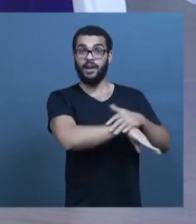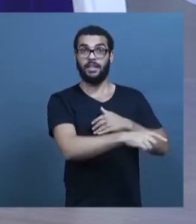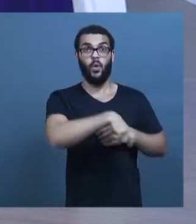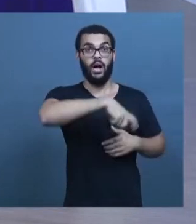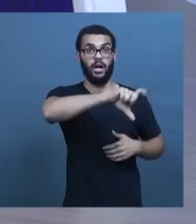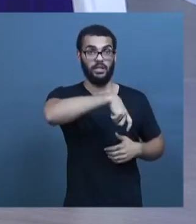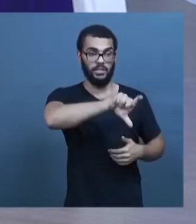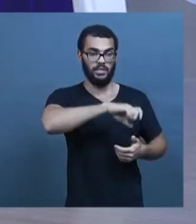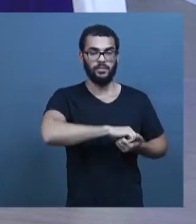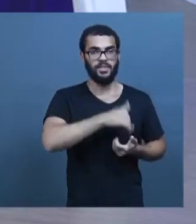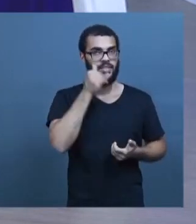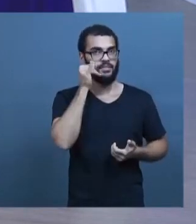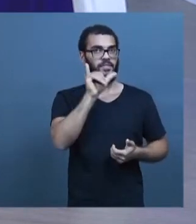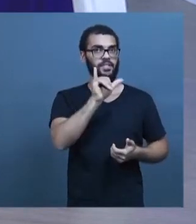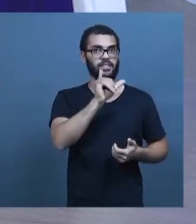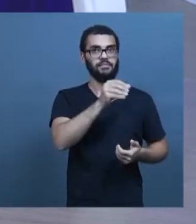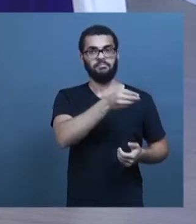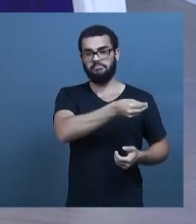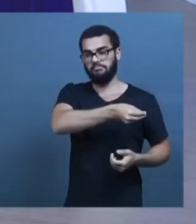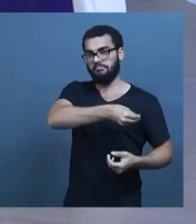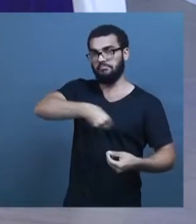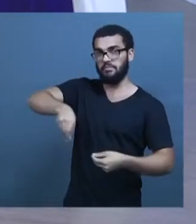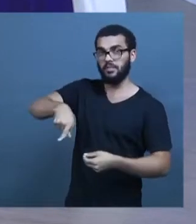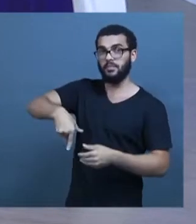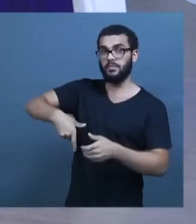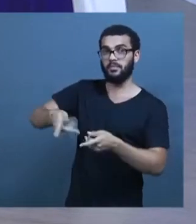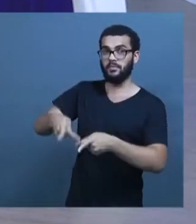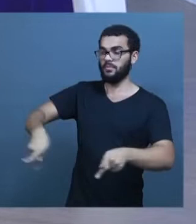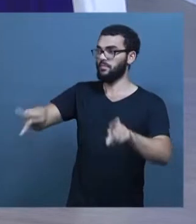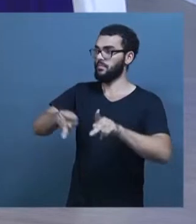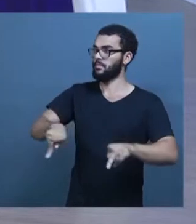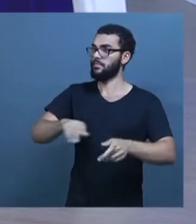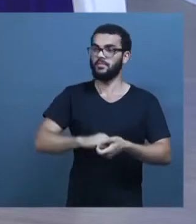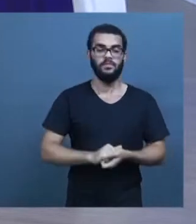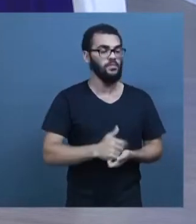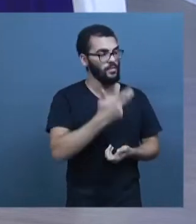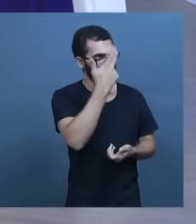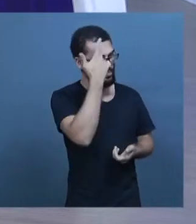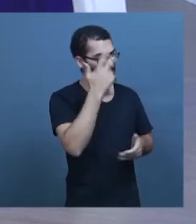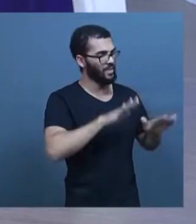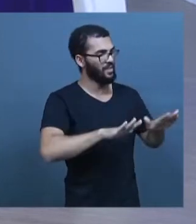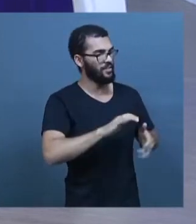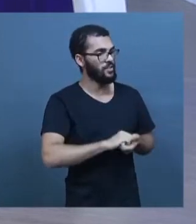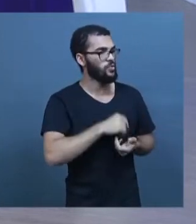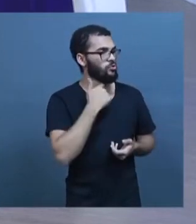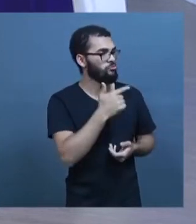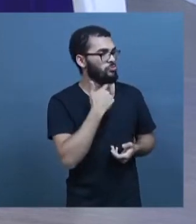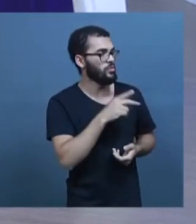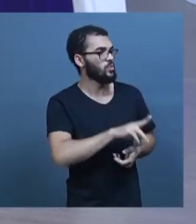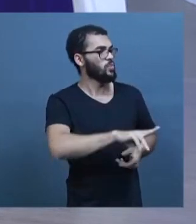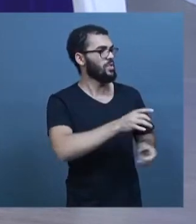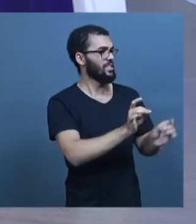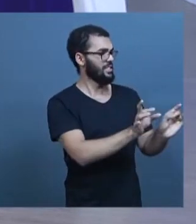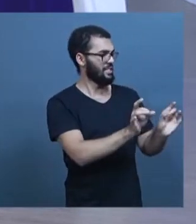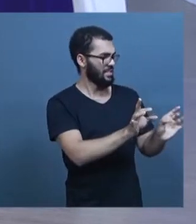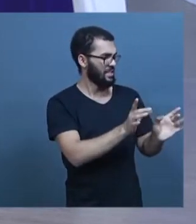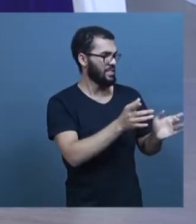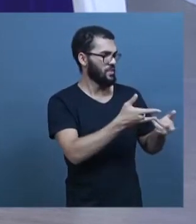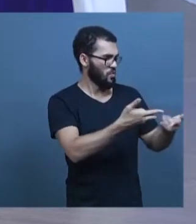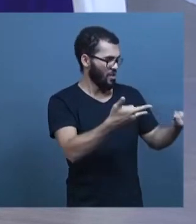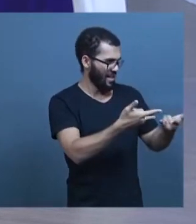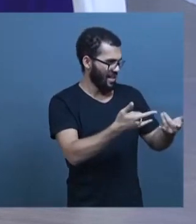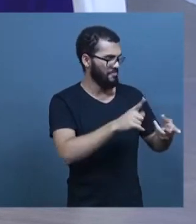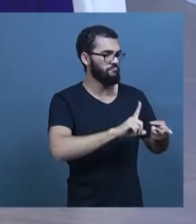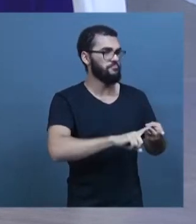tem autocontrole. E falando sobre isso, para quem não teve autocontrole, então, no uso, tanto do cheque especial, né, que já falávamos antes,